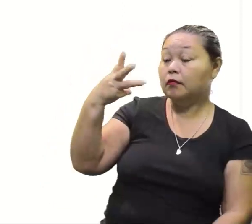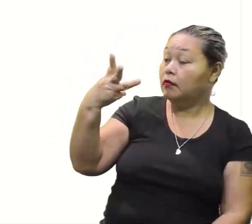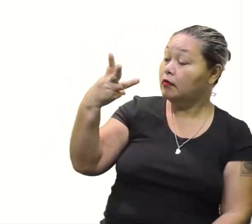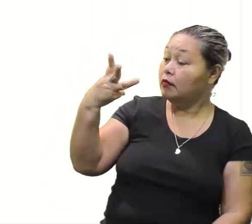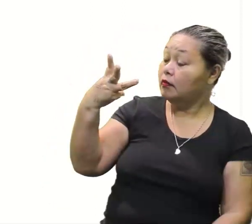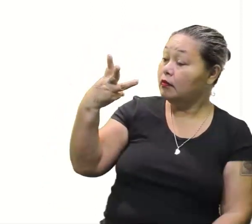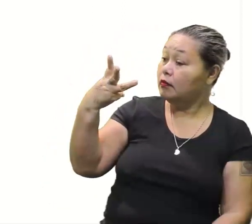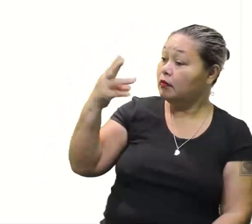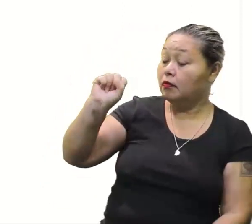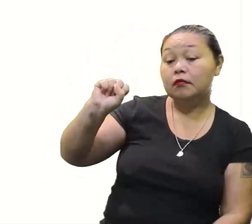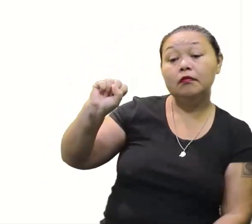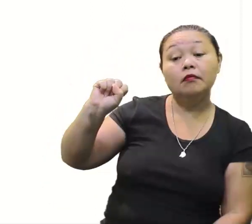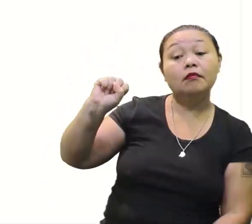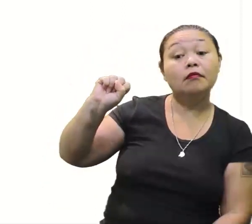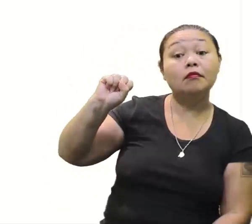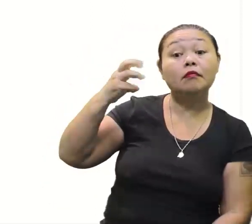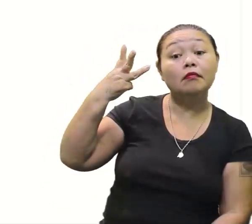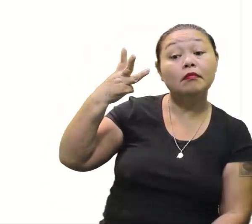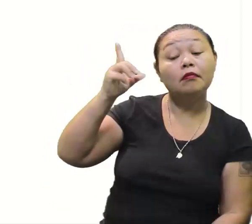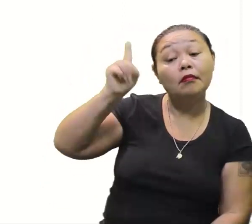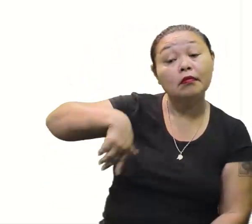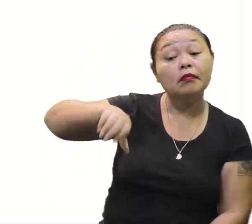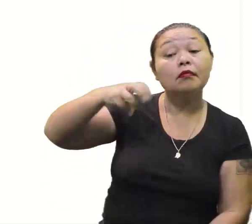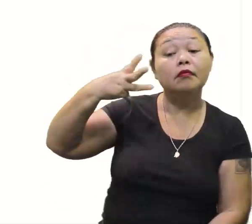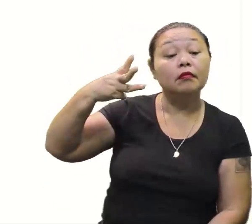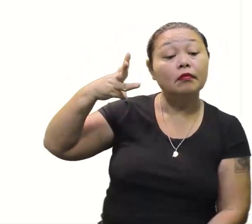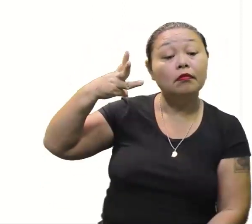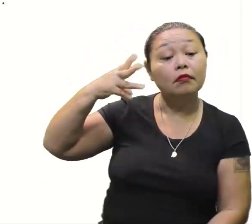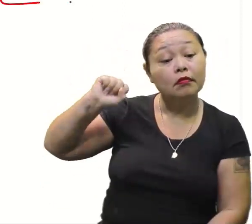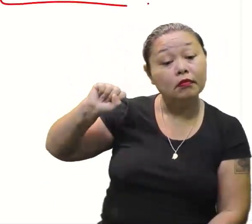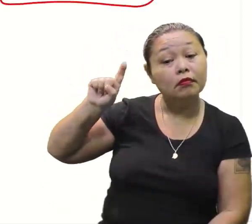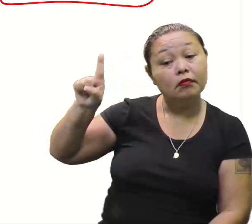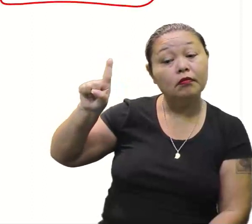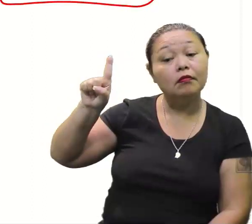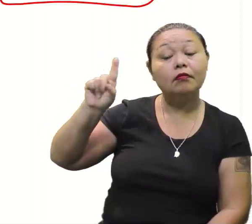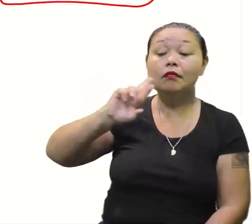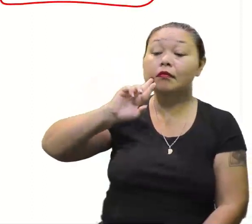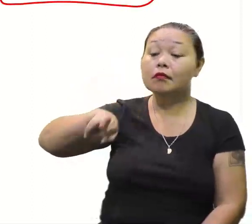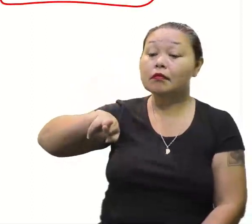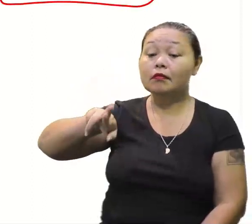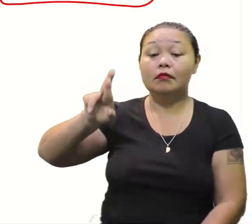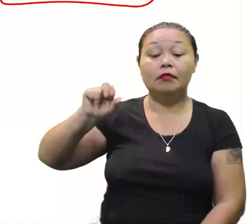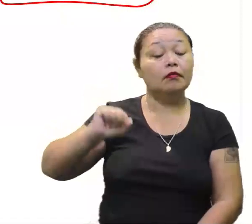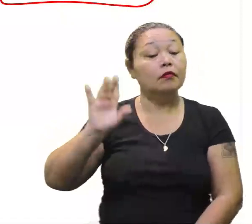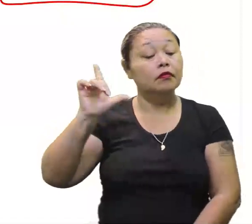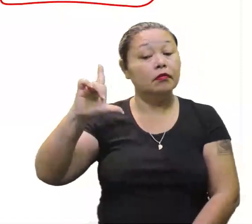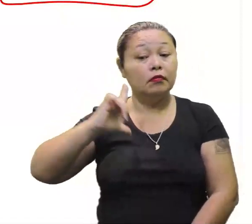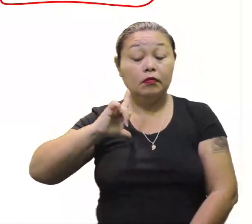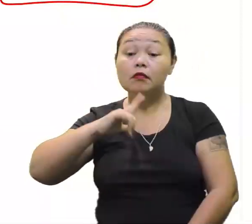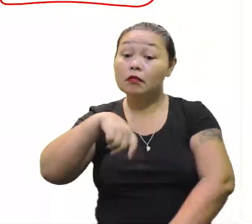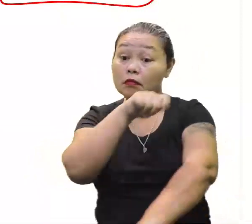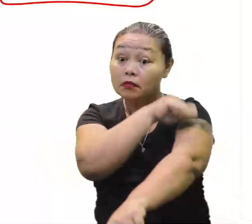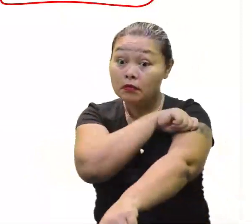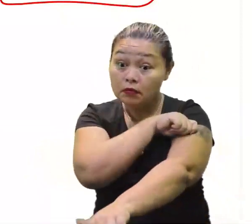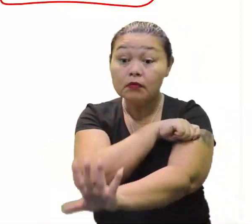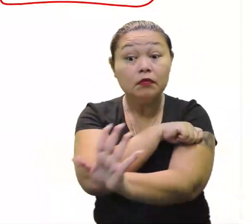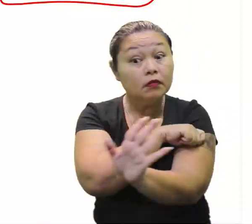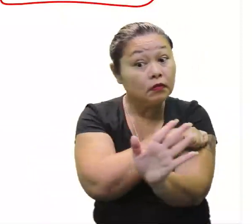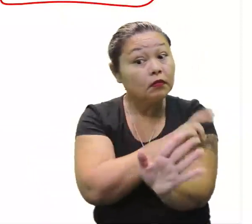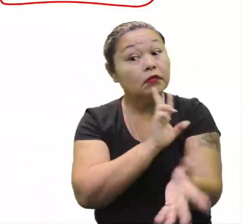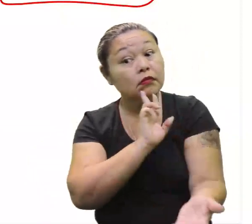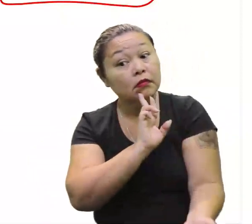30 e 8. Então, o nosso A é 30 e 8. Isso. Teve aluno que